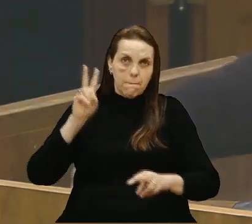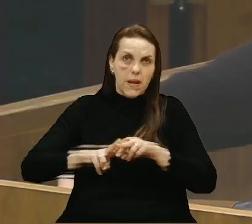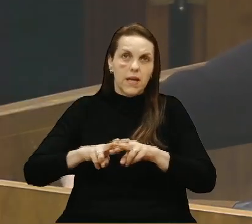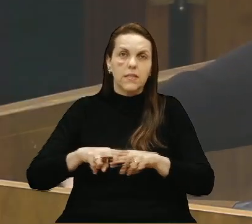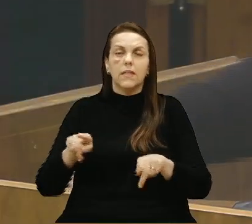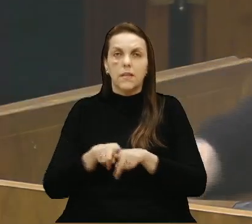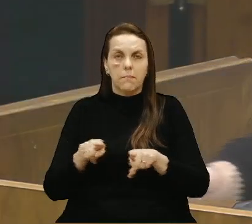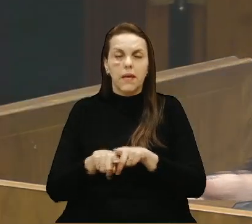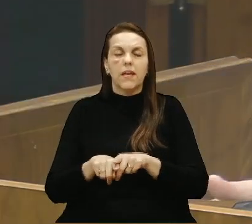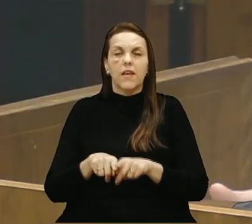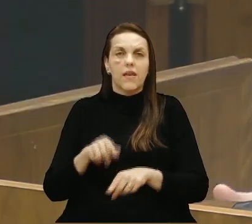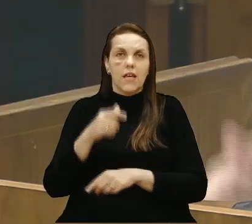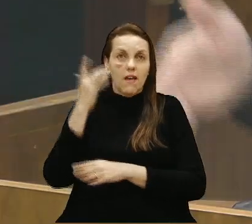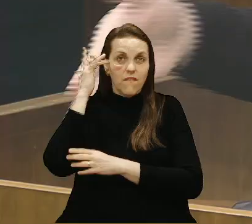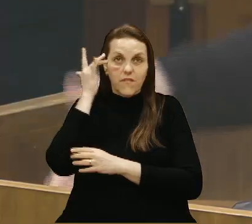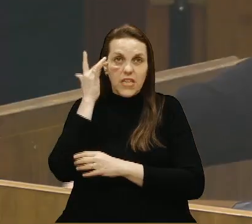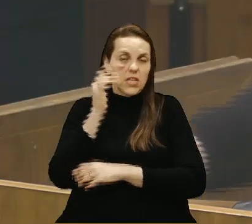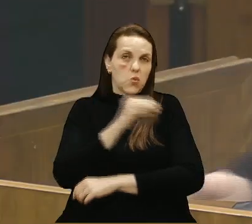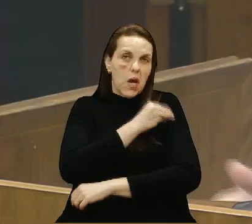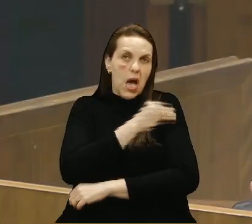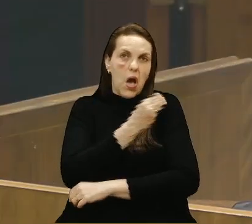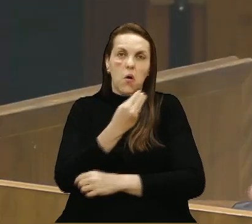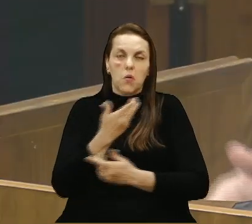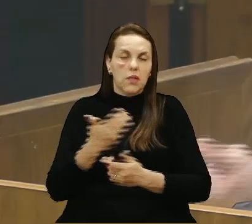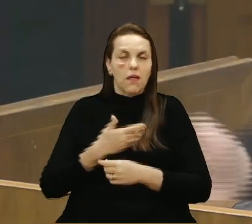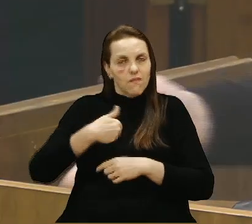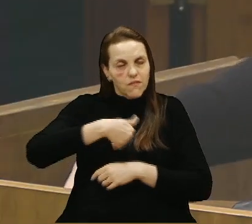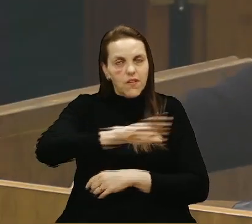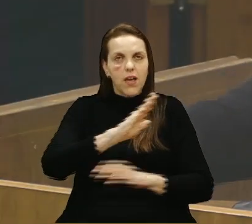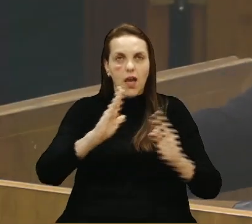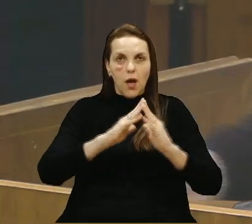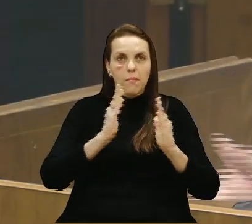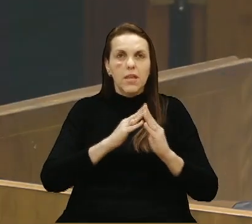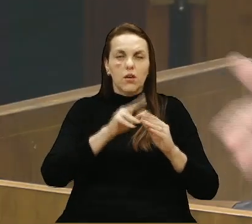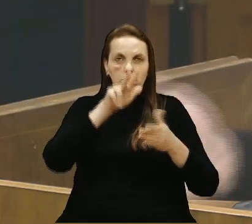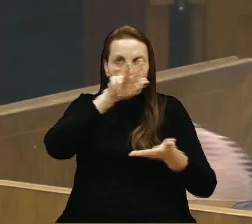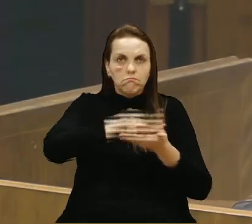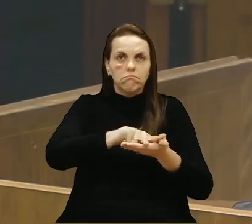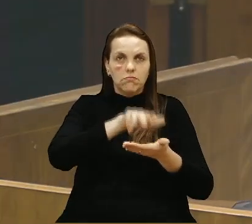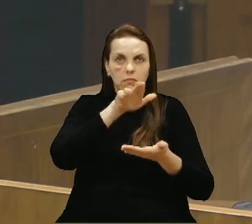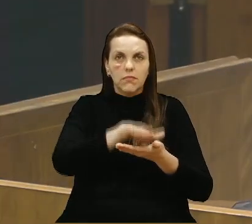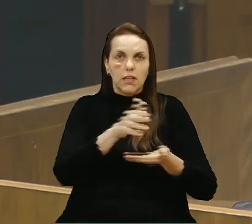que está viciado em álcool, que levem para um abrigo, que internem